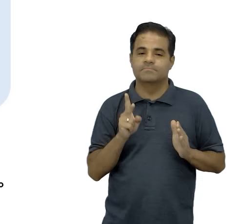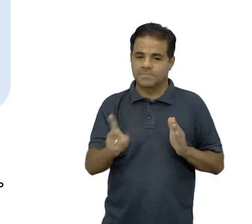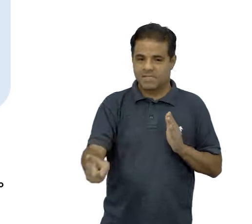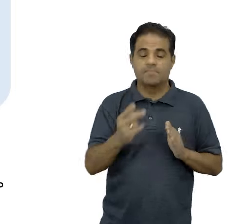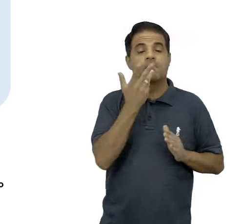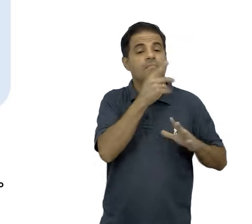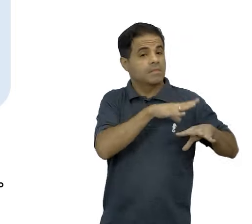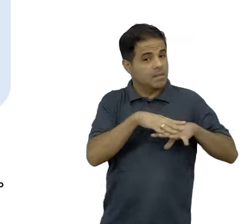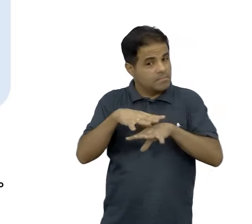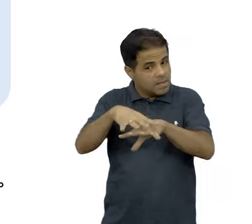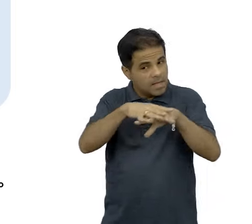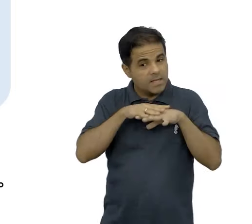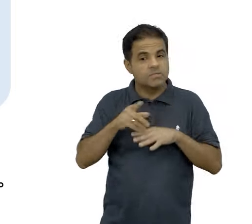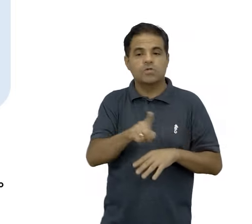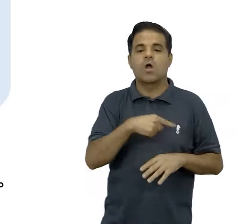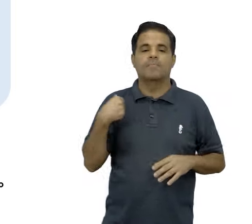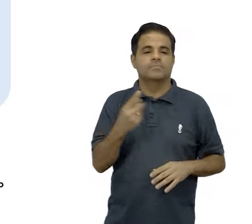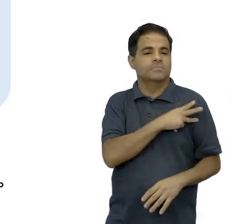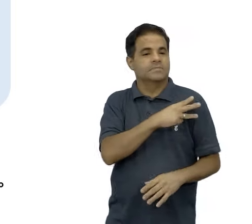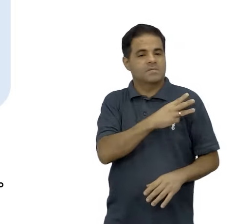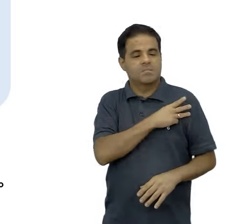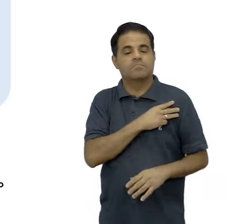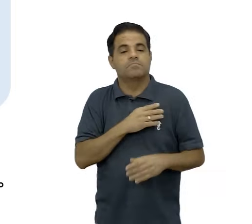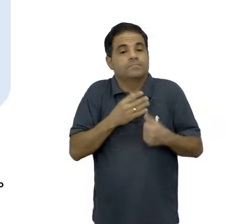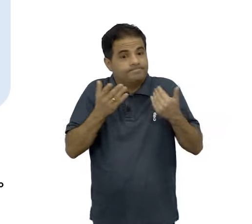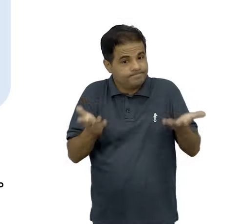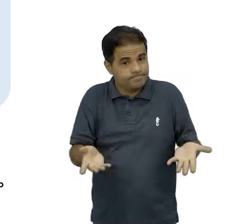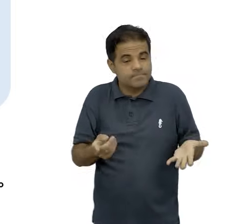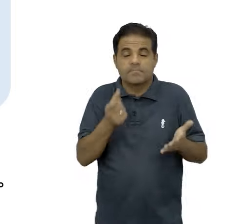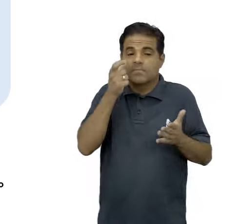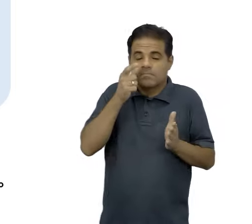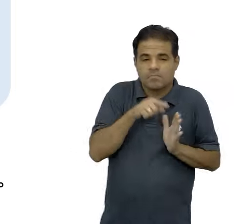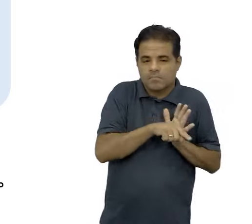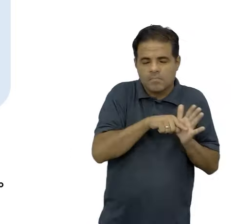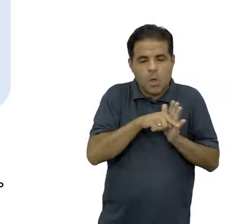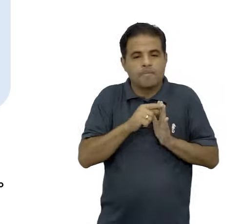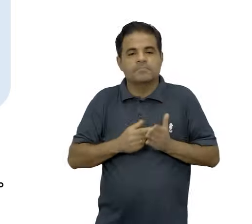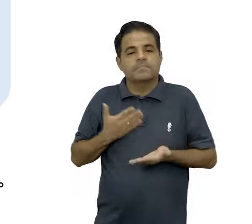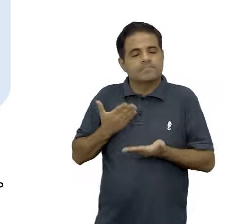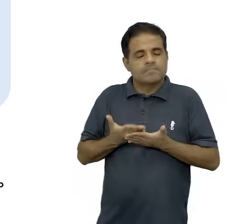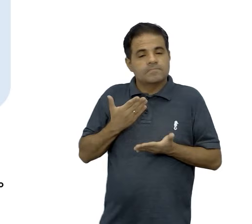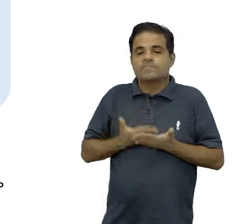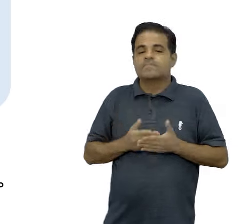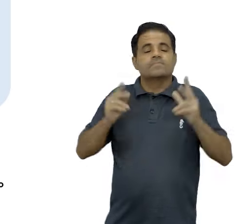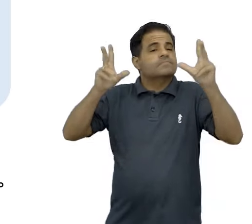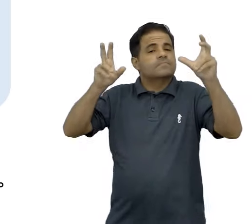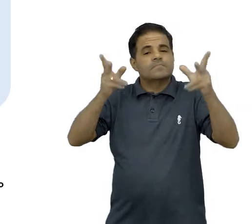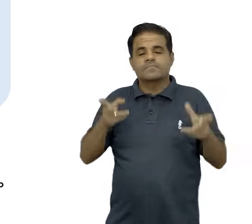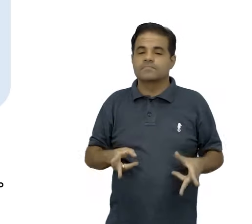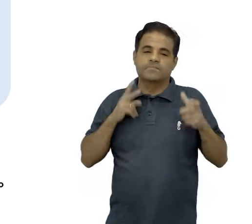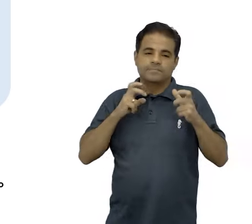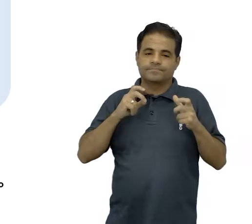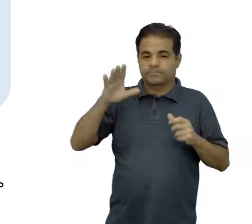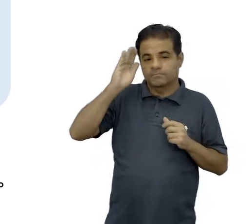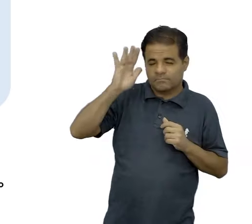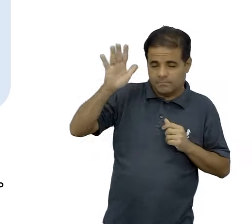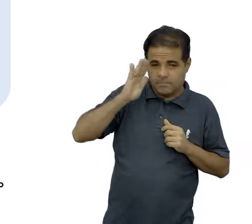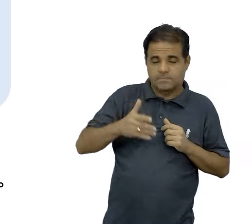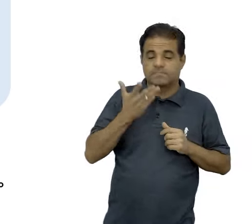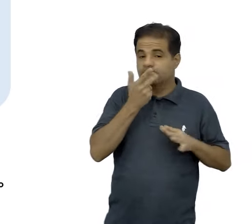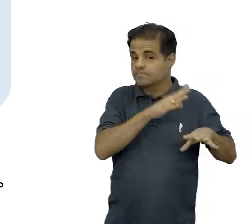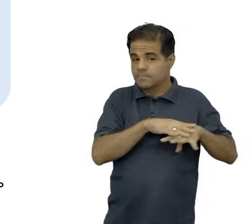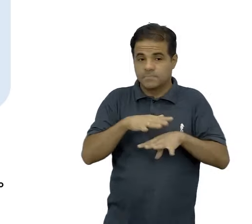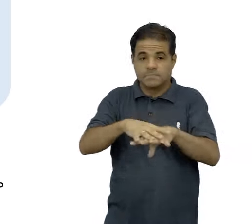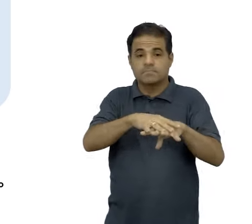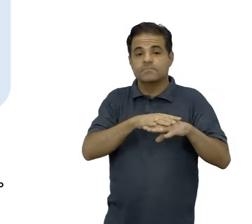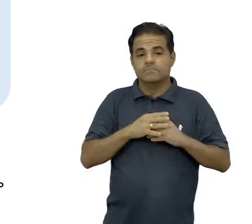de Matemática do nosso terceiro ano, né? E analisar uma aula sobre a perspectiva do pensamento